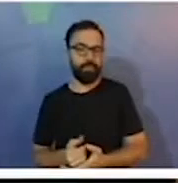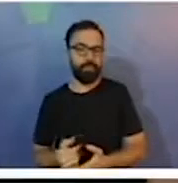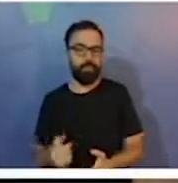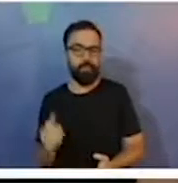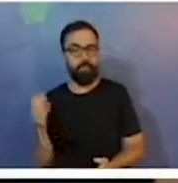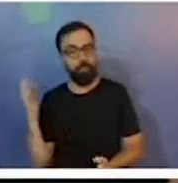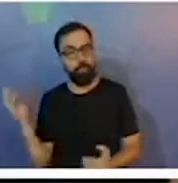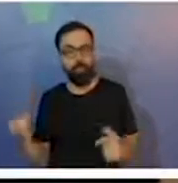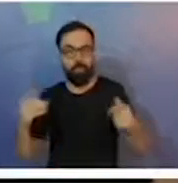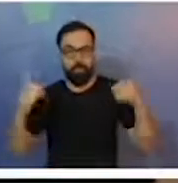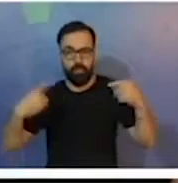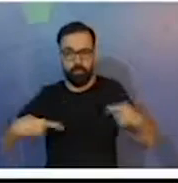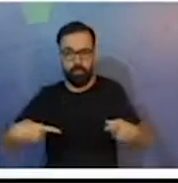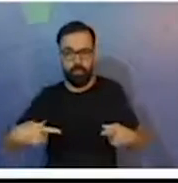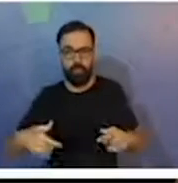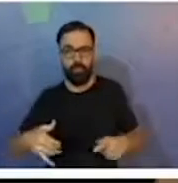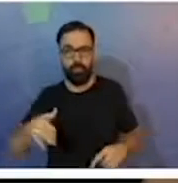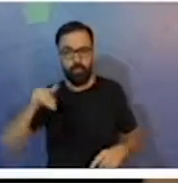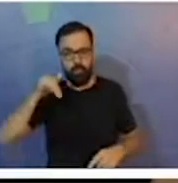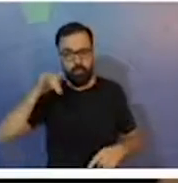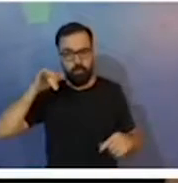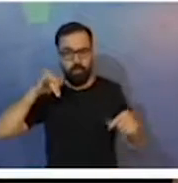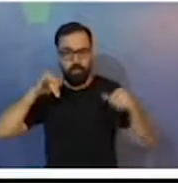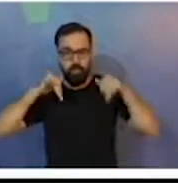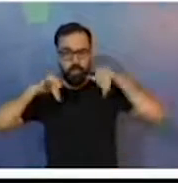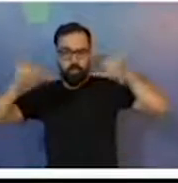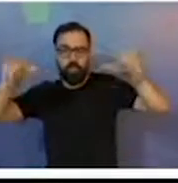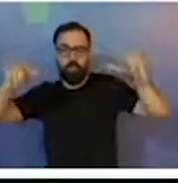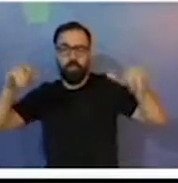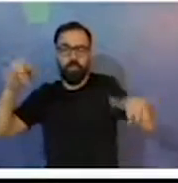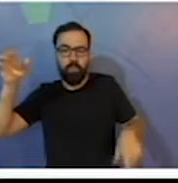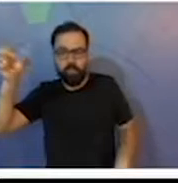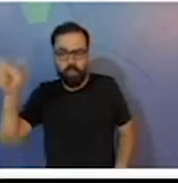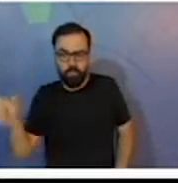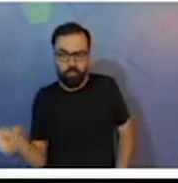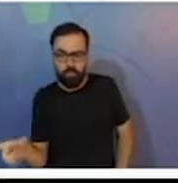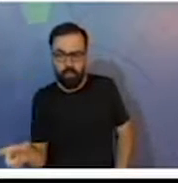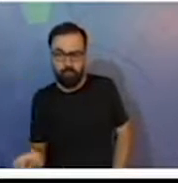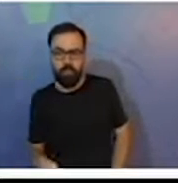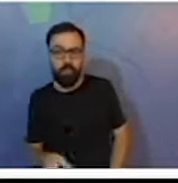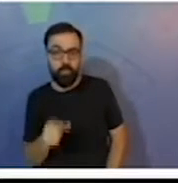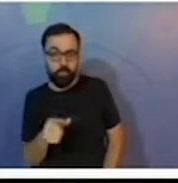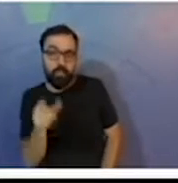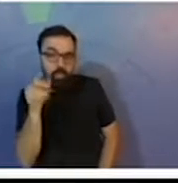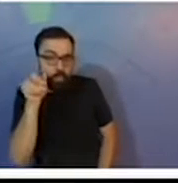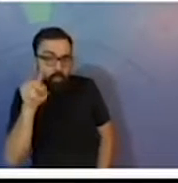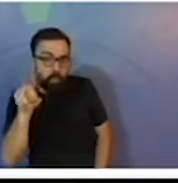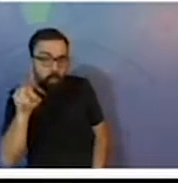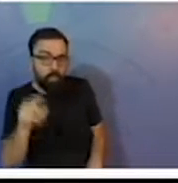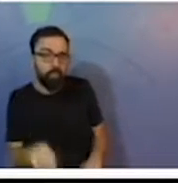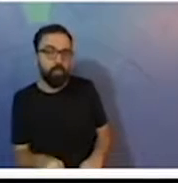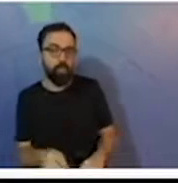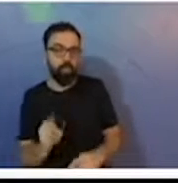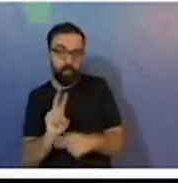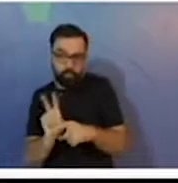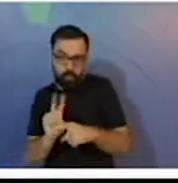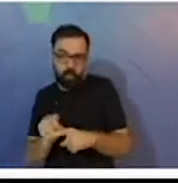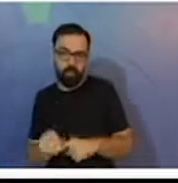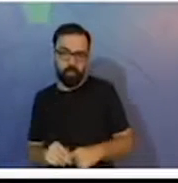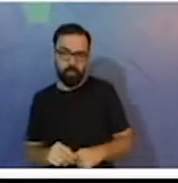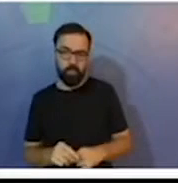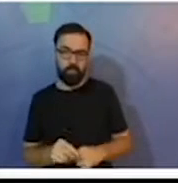ou desafio do publicitário Lembra do nosso desafio E aí você assistiu propaganda e